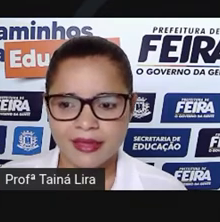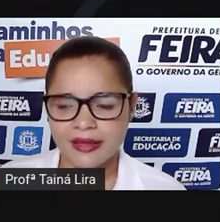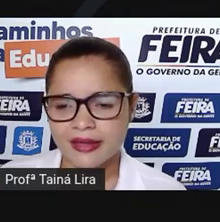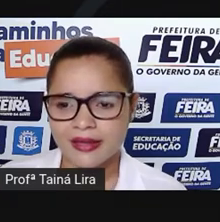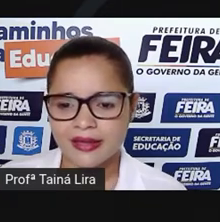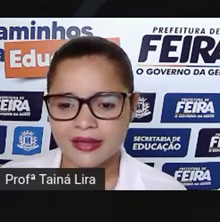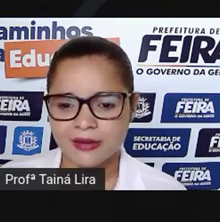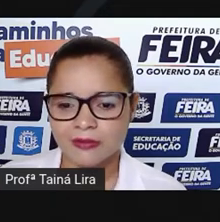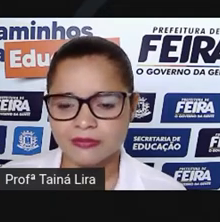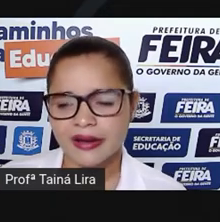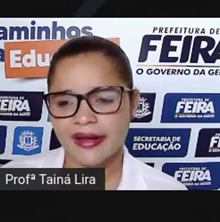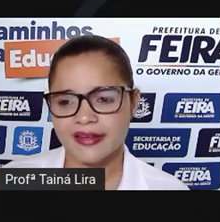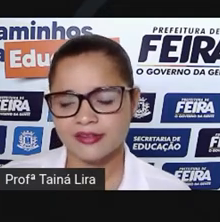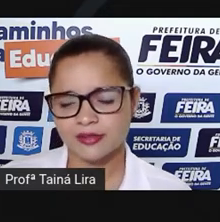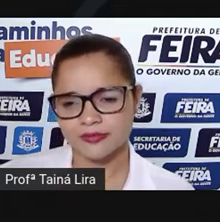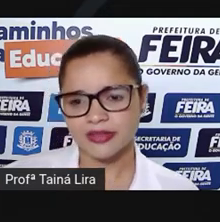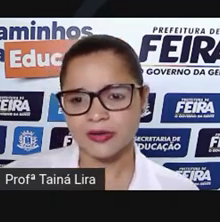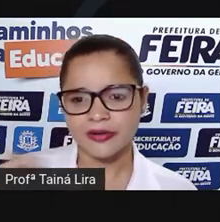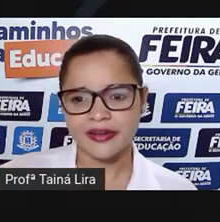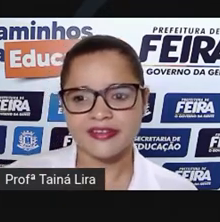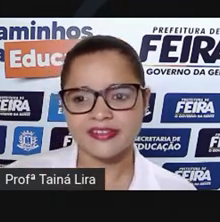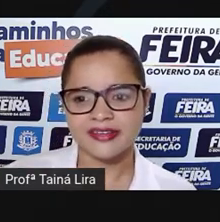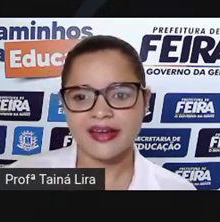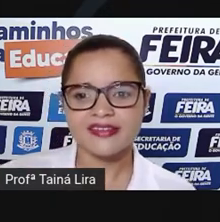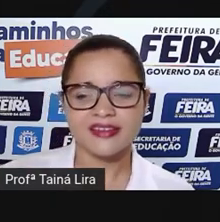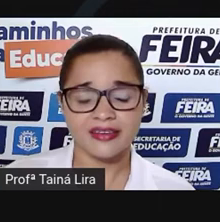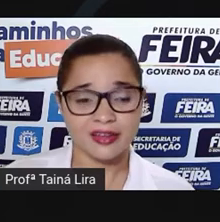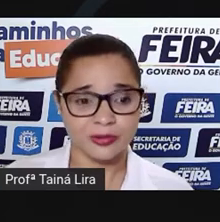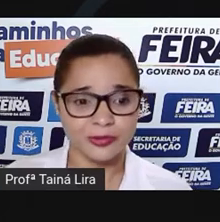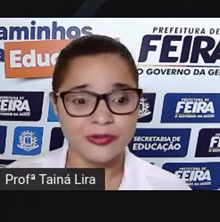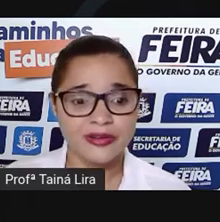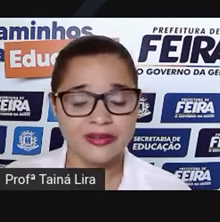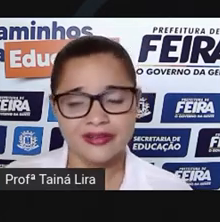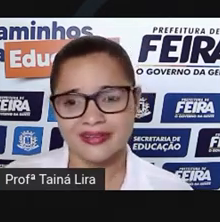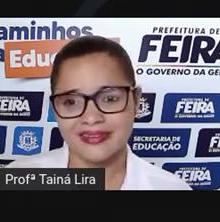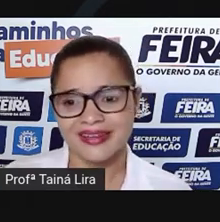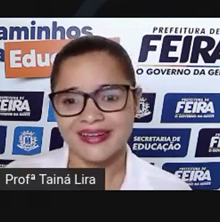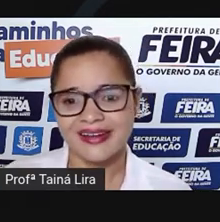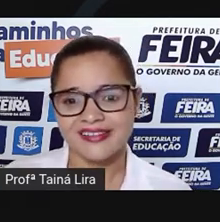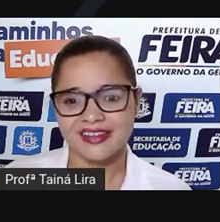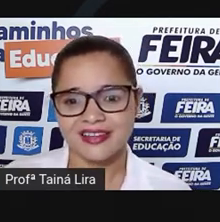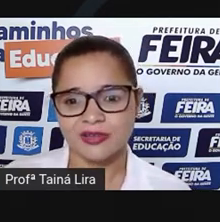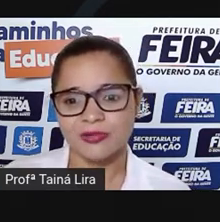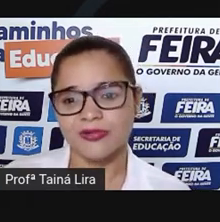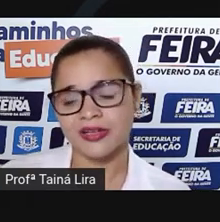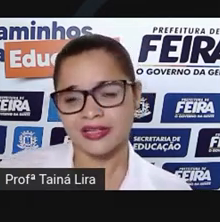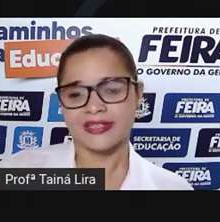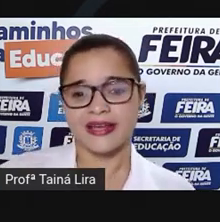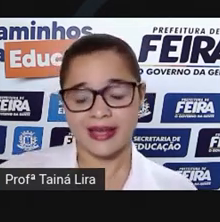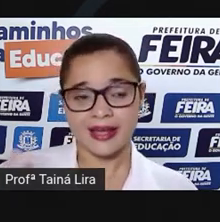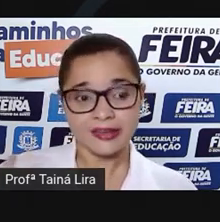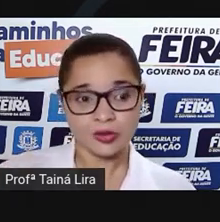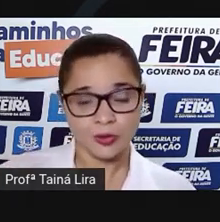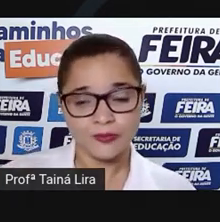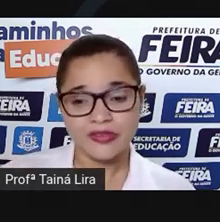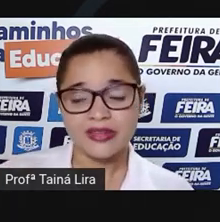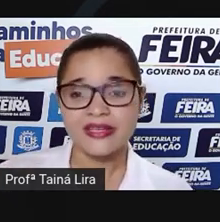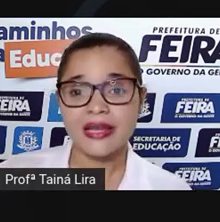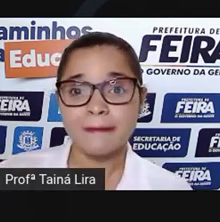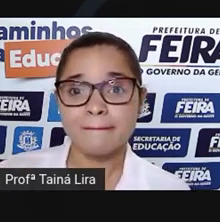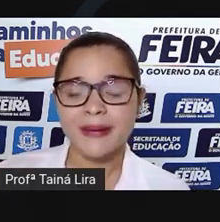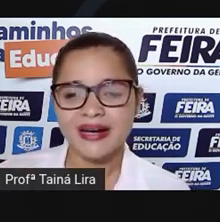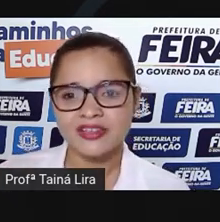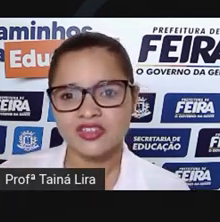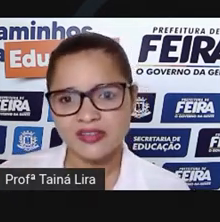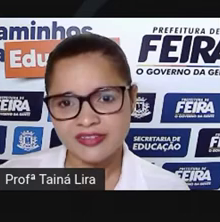é um caso não conhece caisado né casada a dor Ele é ator